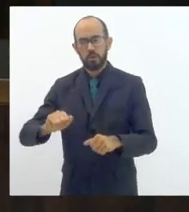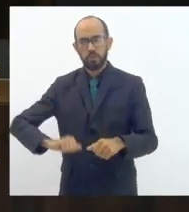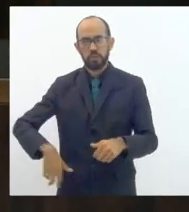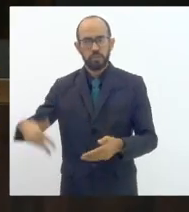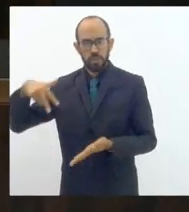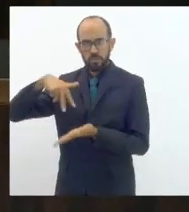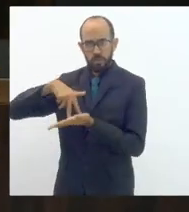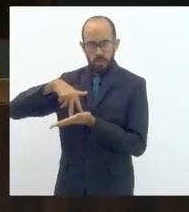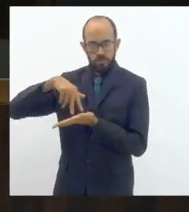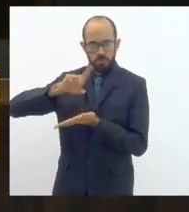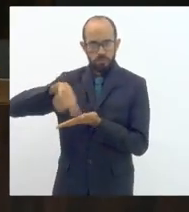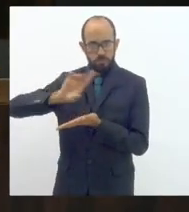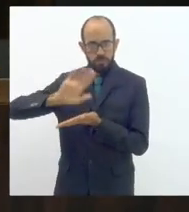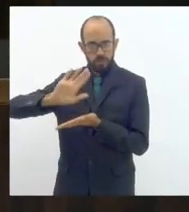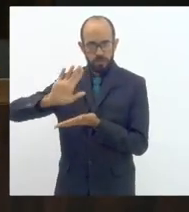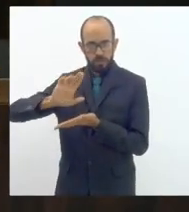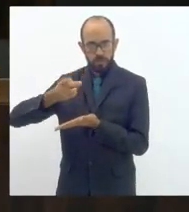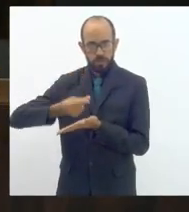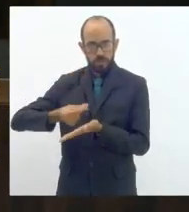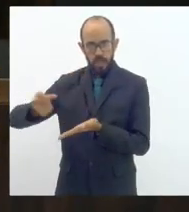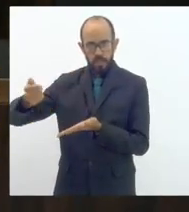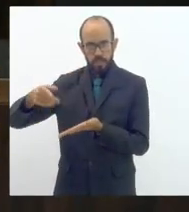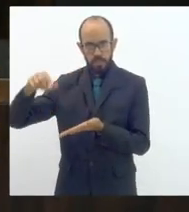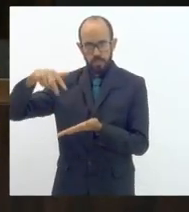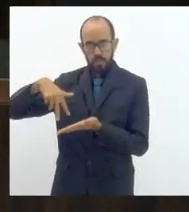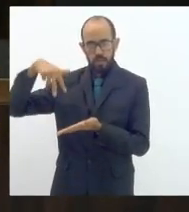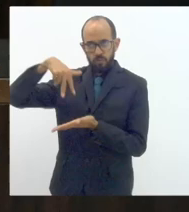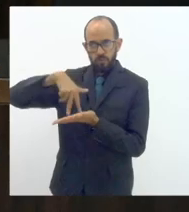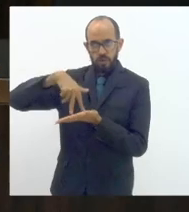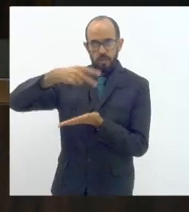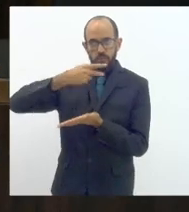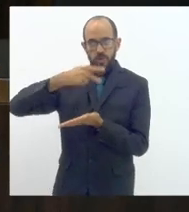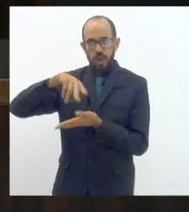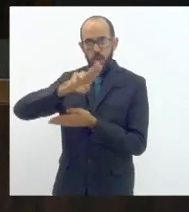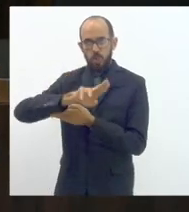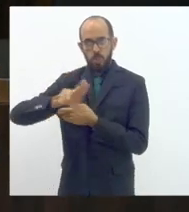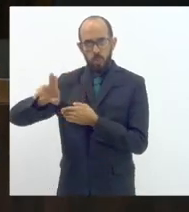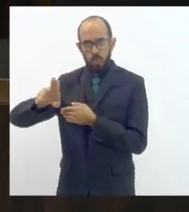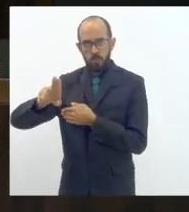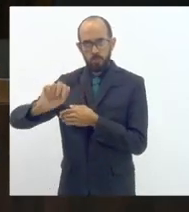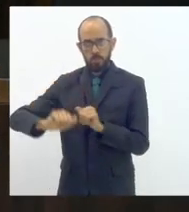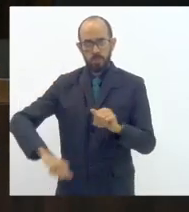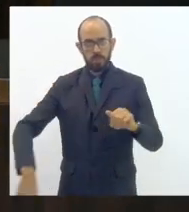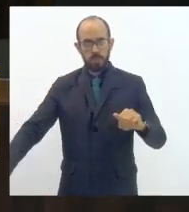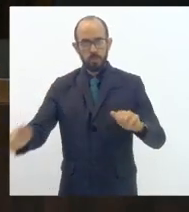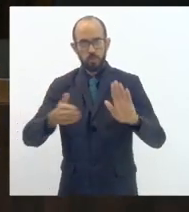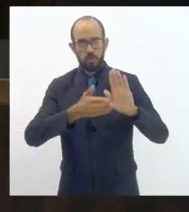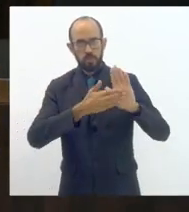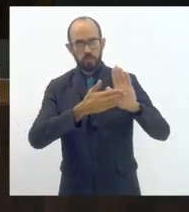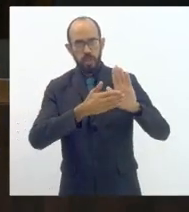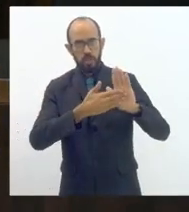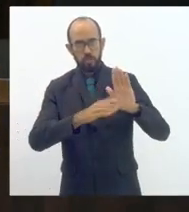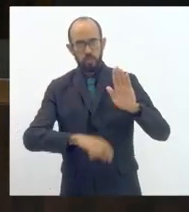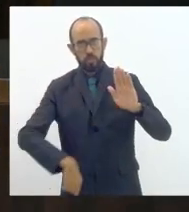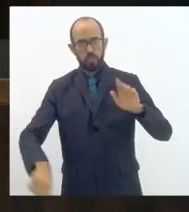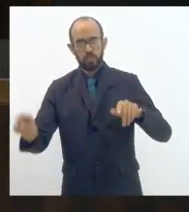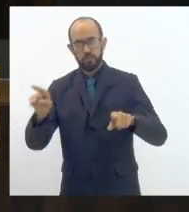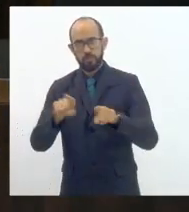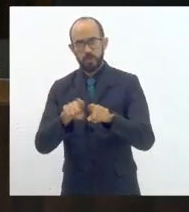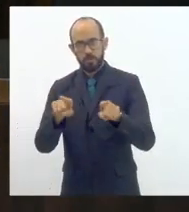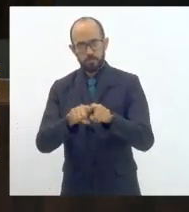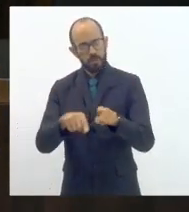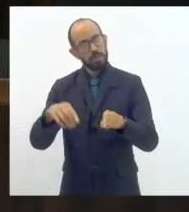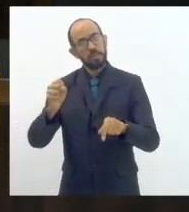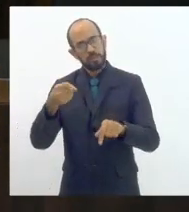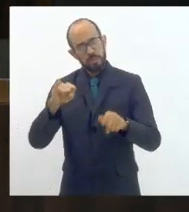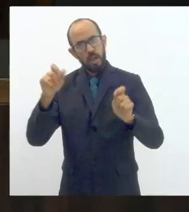precisa sair do lugar. Levanta e fala o nome do candidato que vai votar, de preferência também o